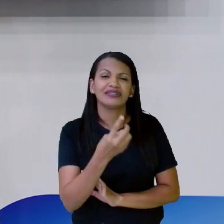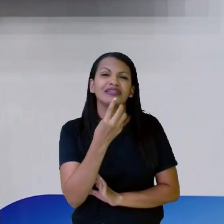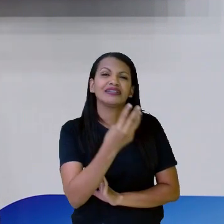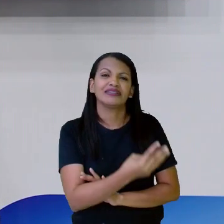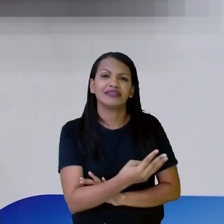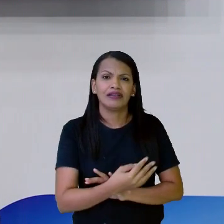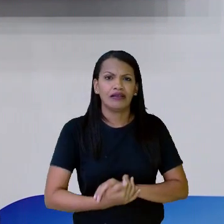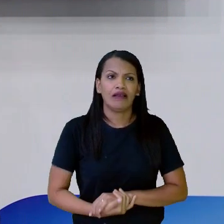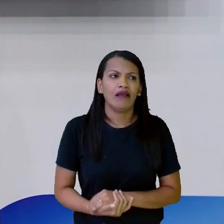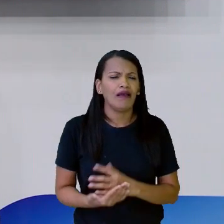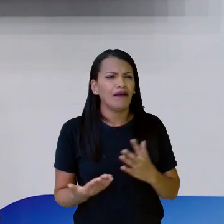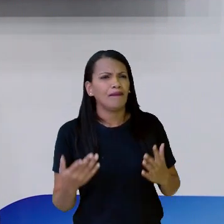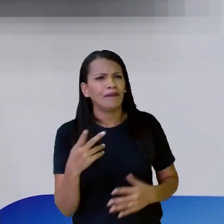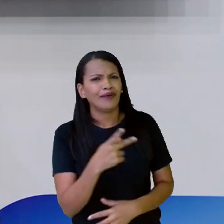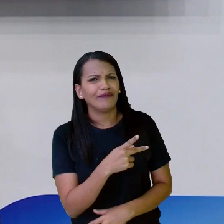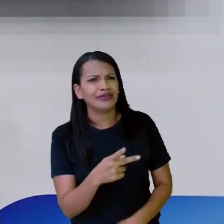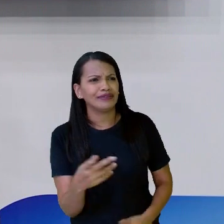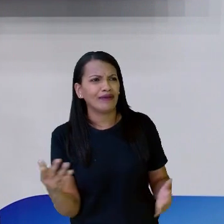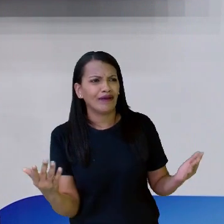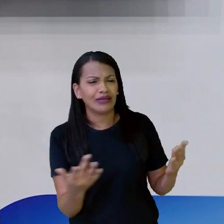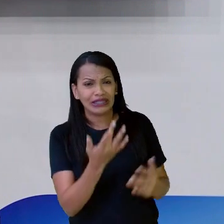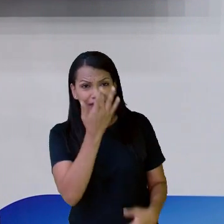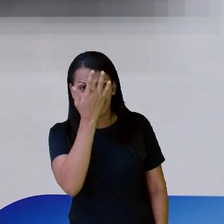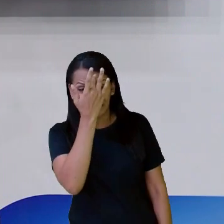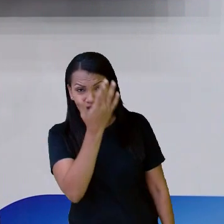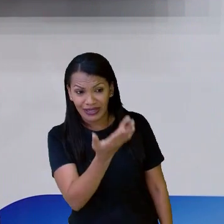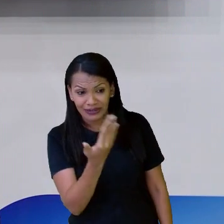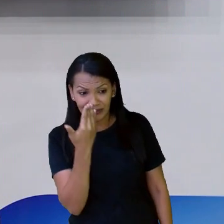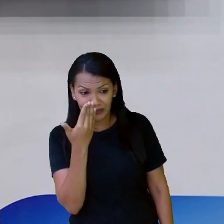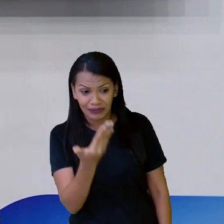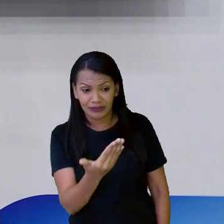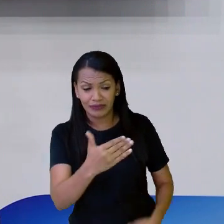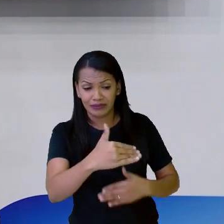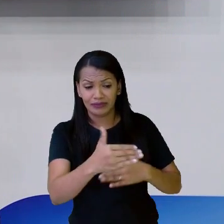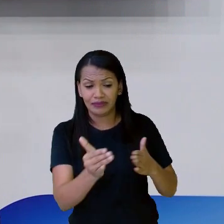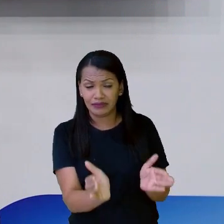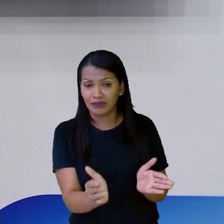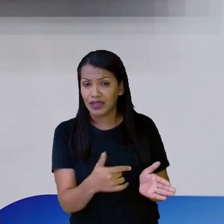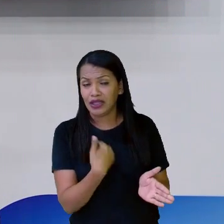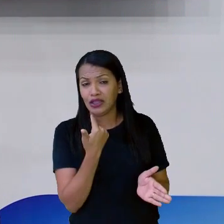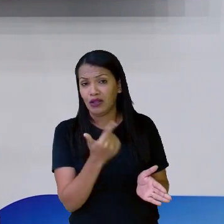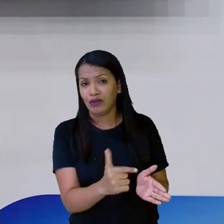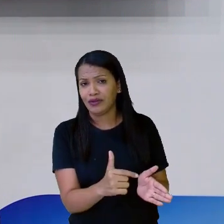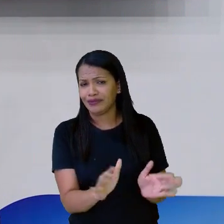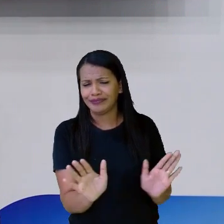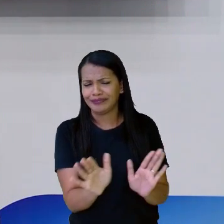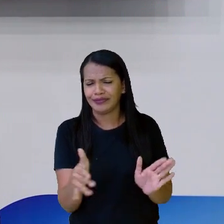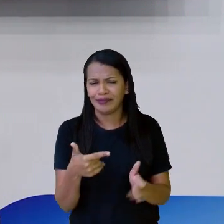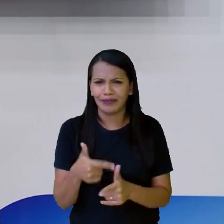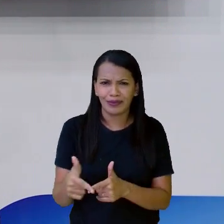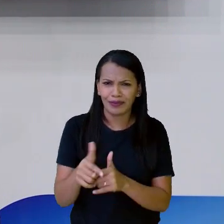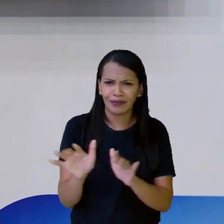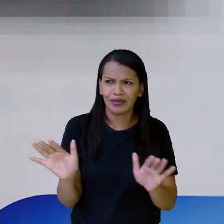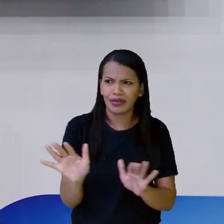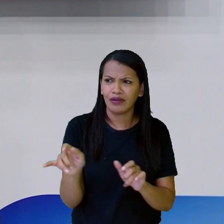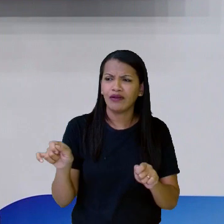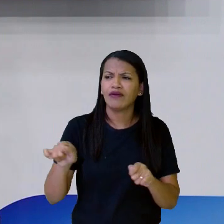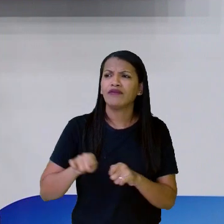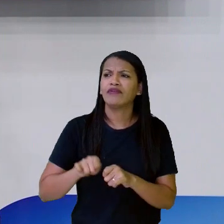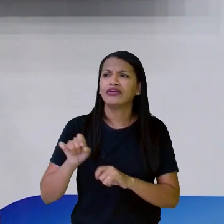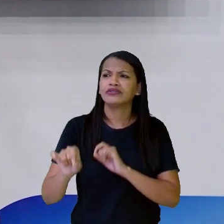2543. Ai, professora, ficou tão fácil com material dourado, mas eu não tenho. Zero bronca. Faz um quadro